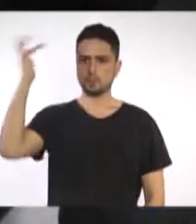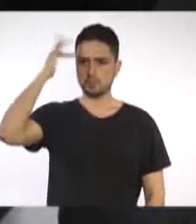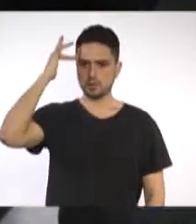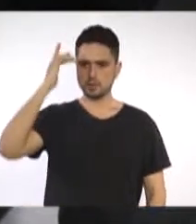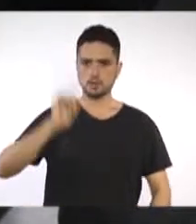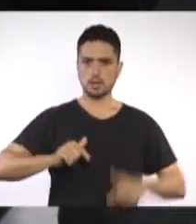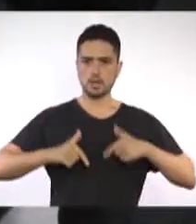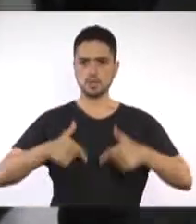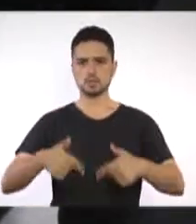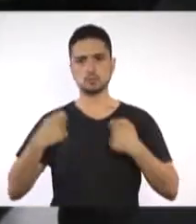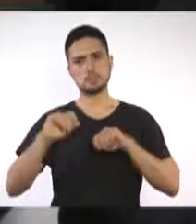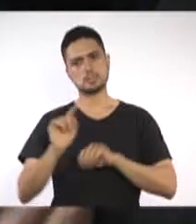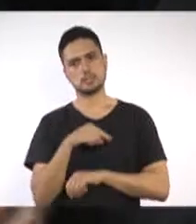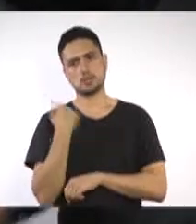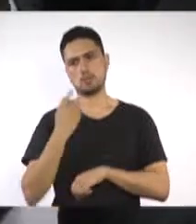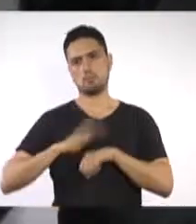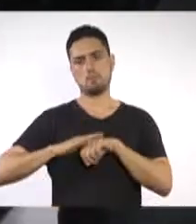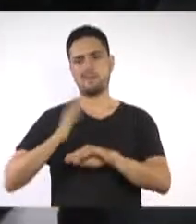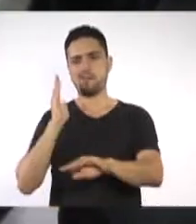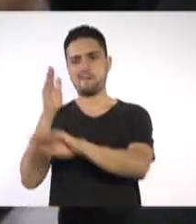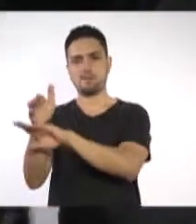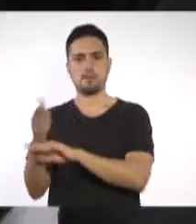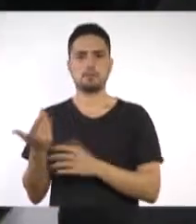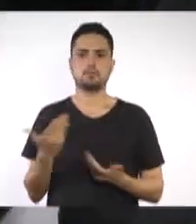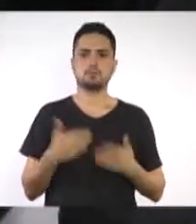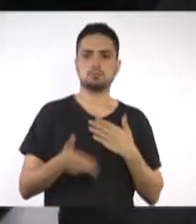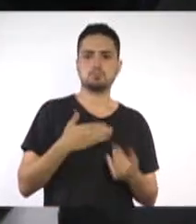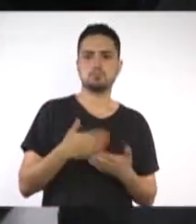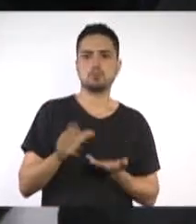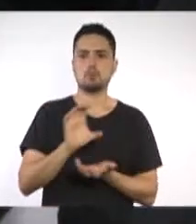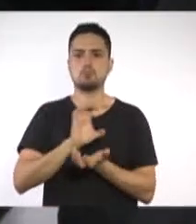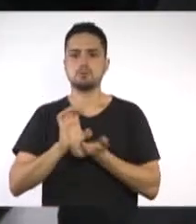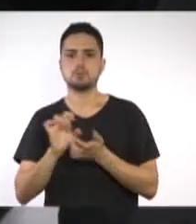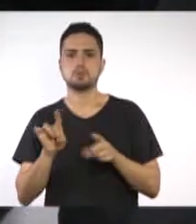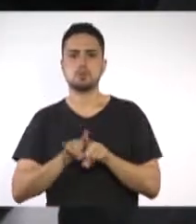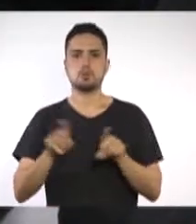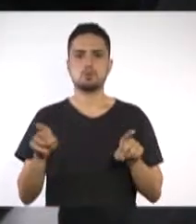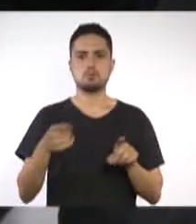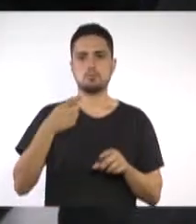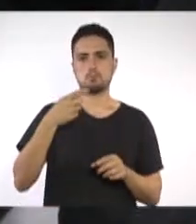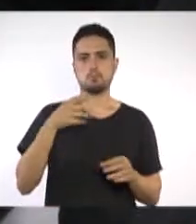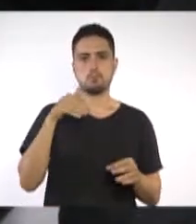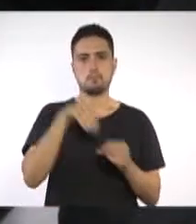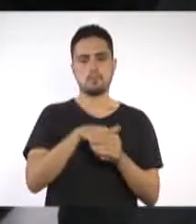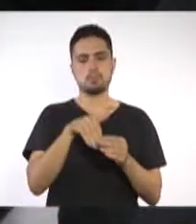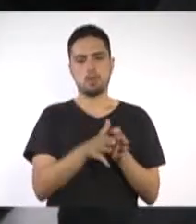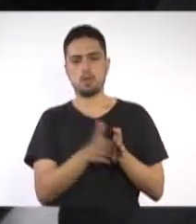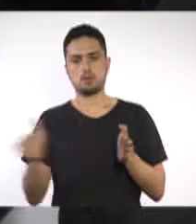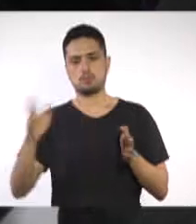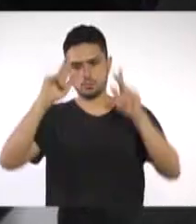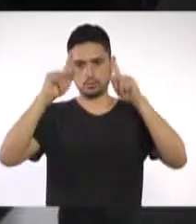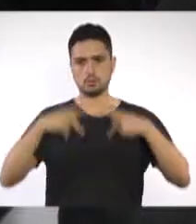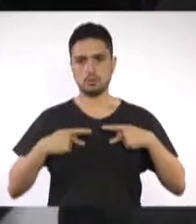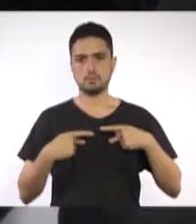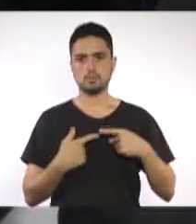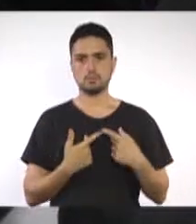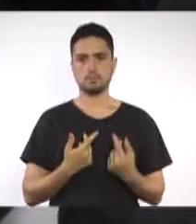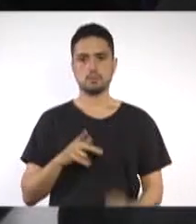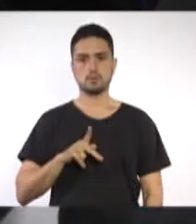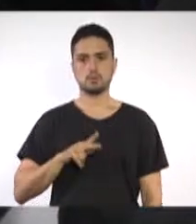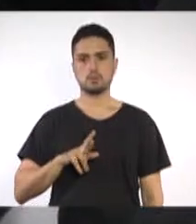nossa provocação, seja da comissão, seja do nosso mandato individual. O promotor está habilitado e deve fazê-lo sob pena de